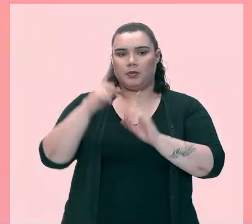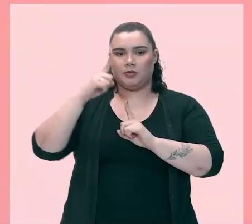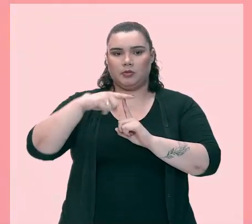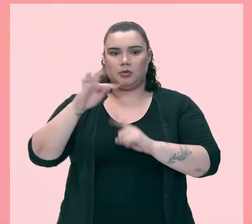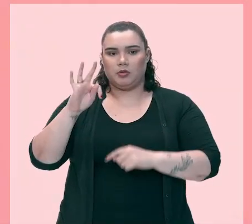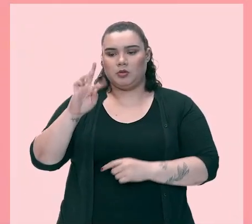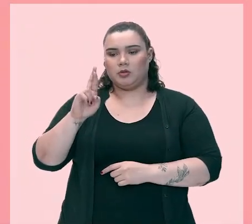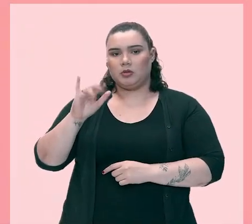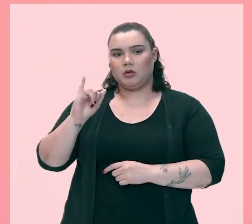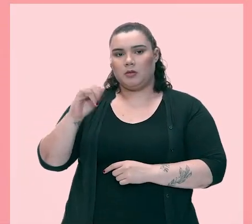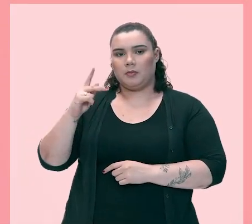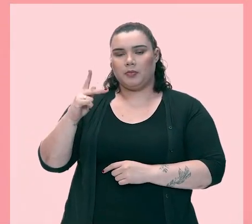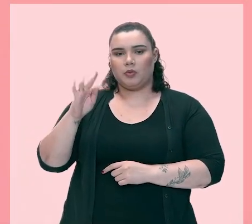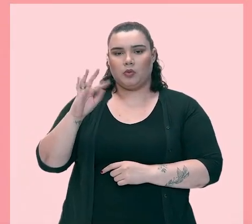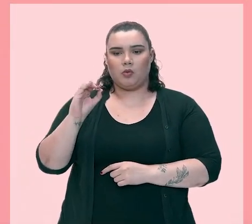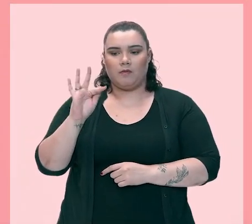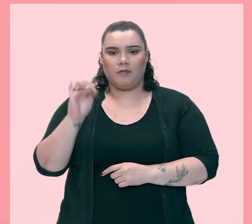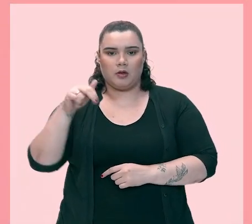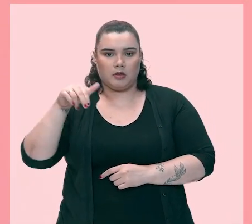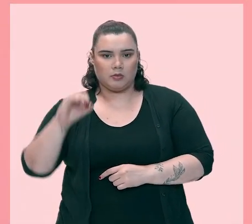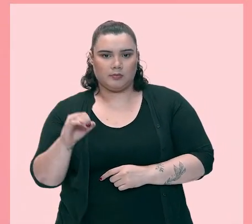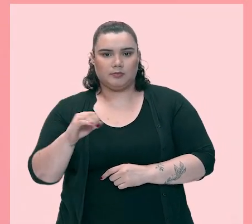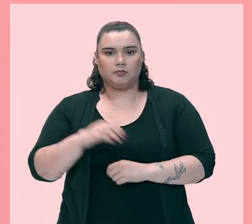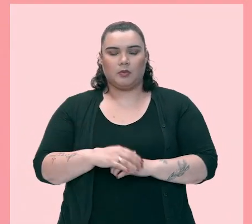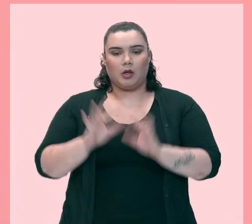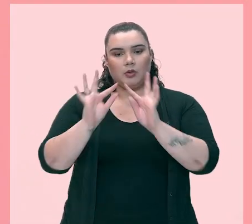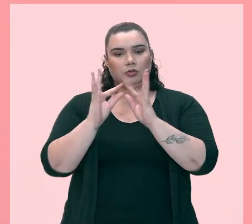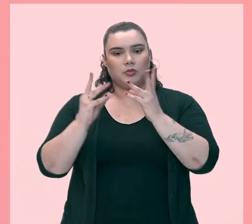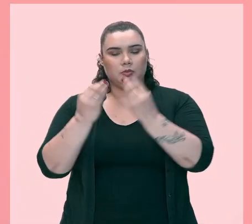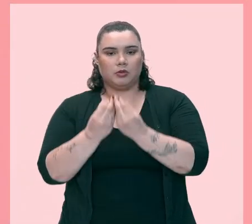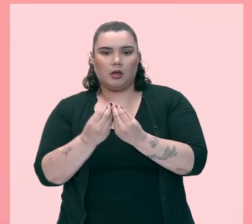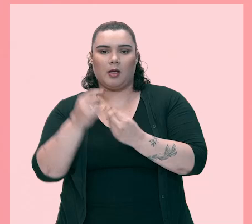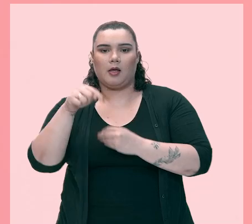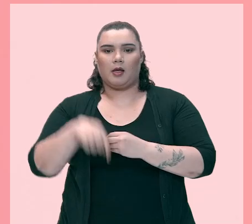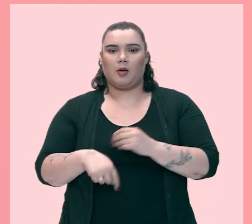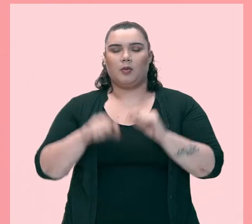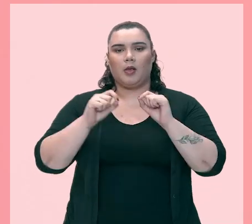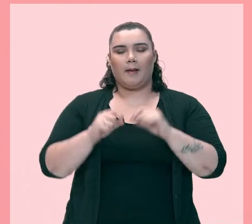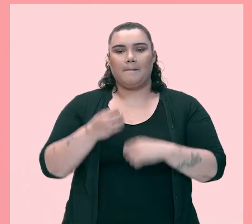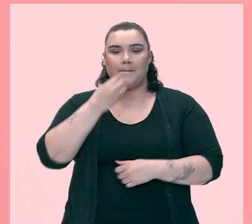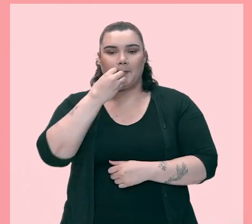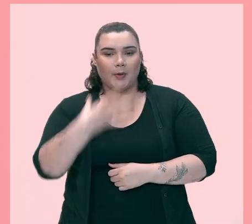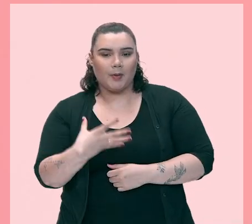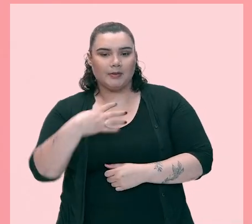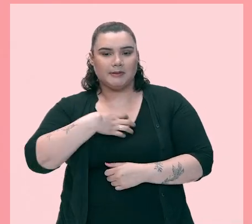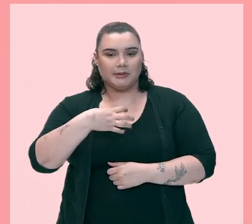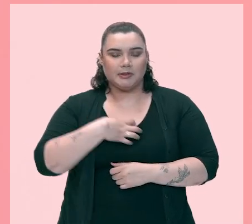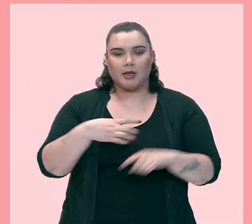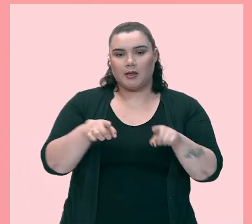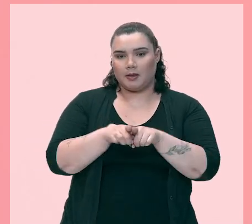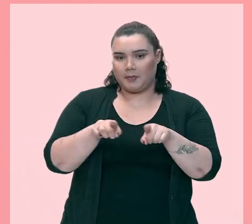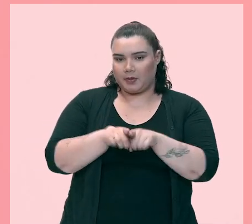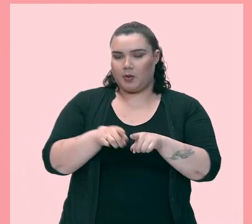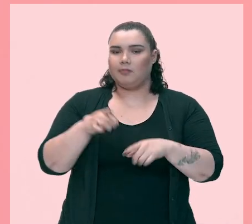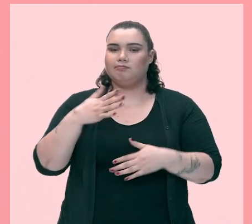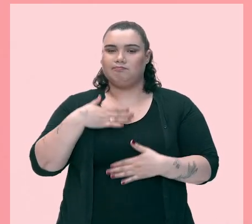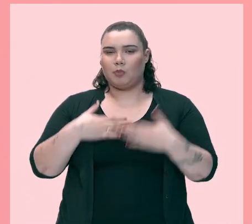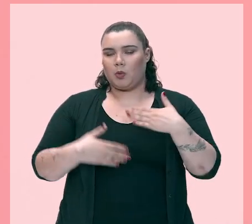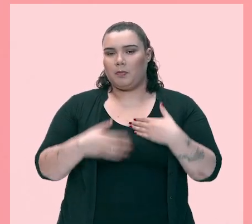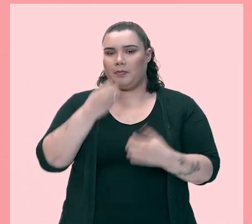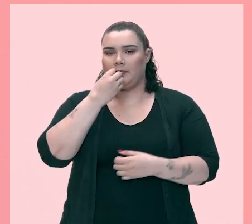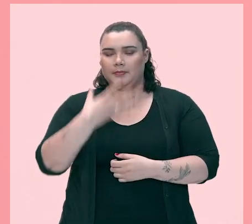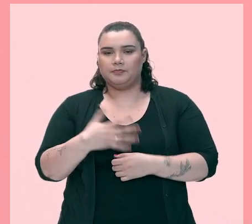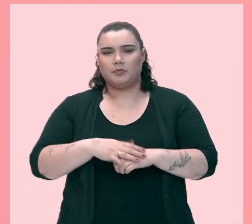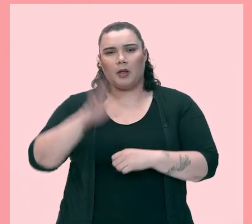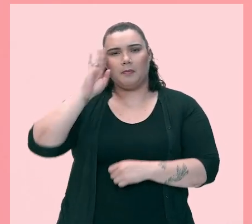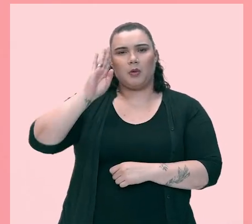do tipo triptofano. Essa substância é responsável pelo bom humor e pelo bem-estar. E os